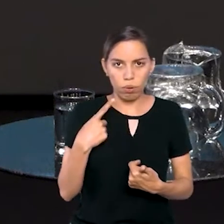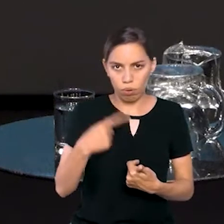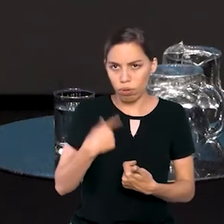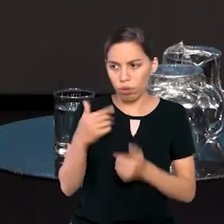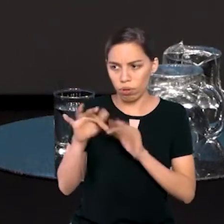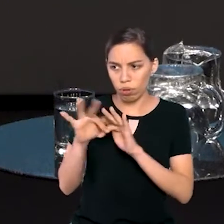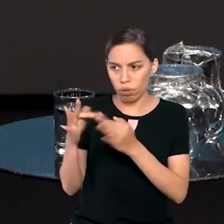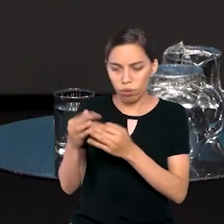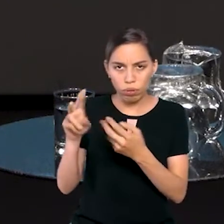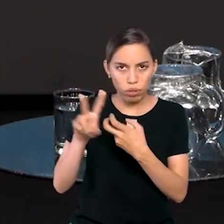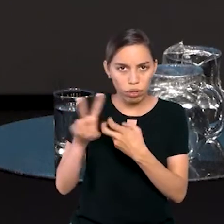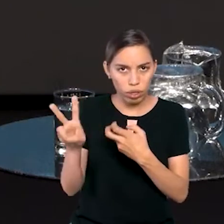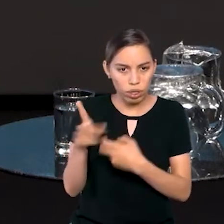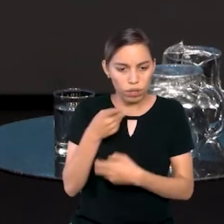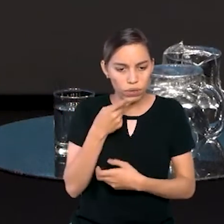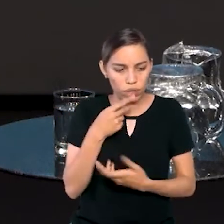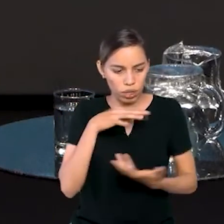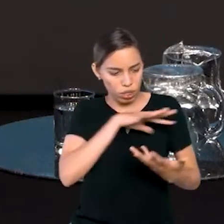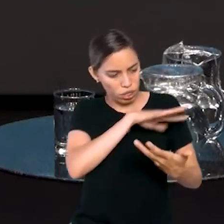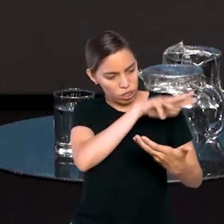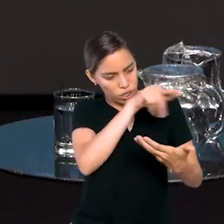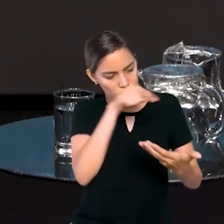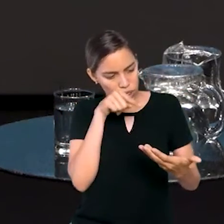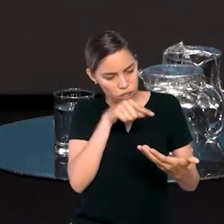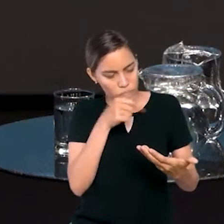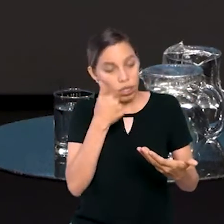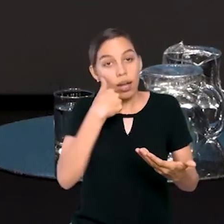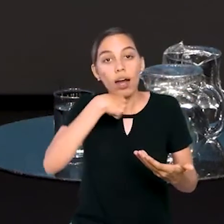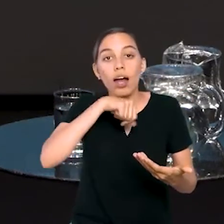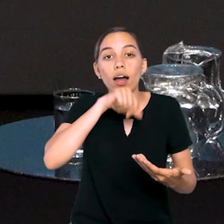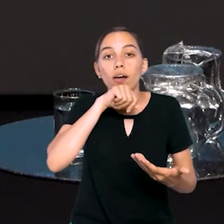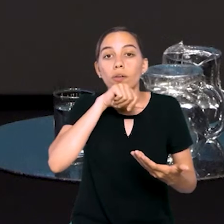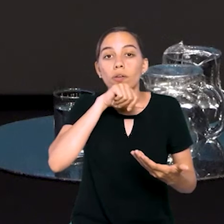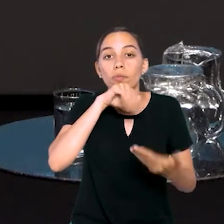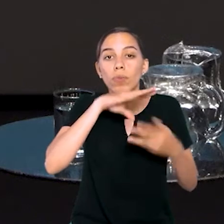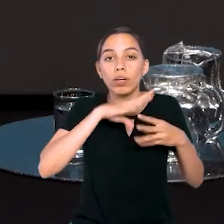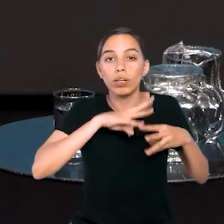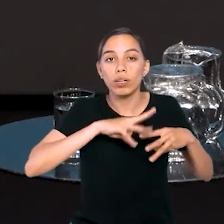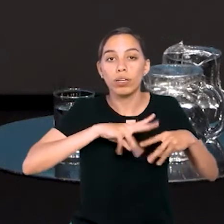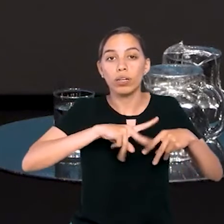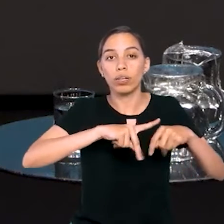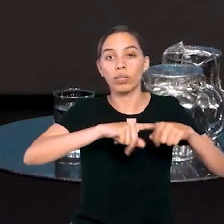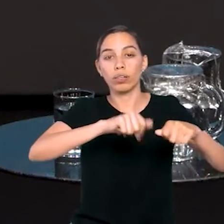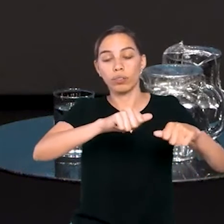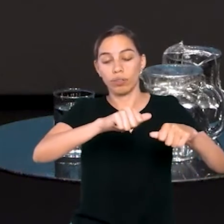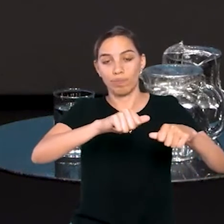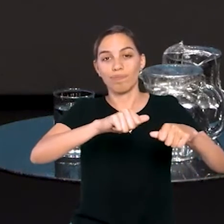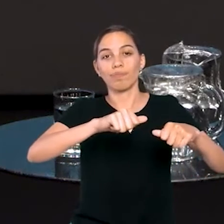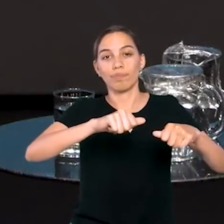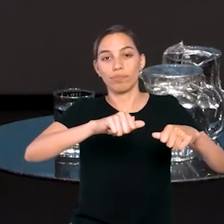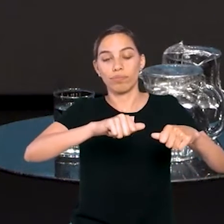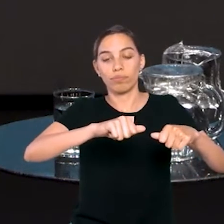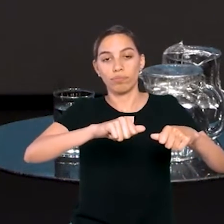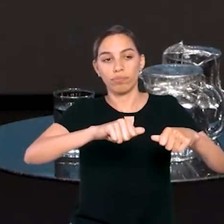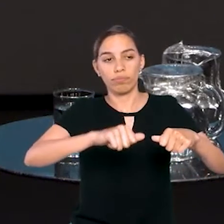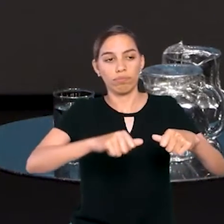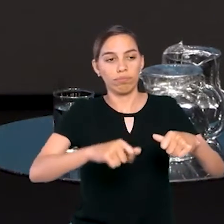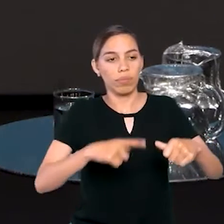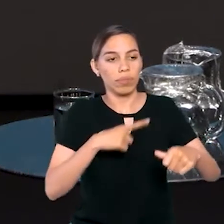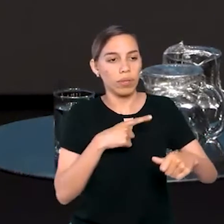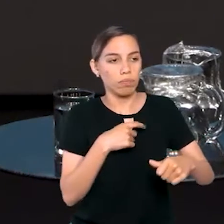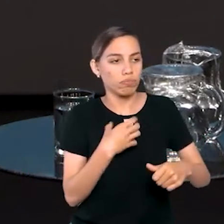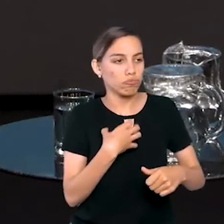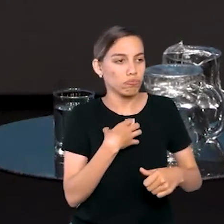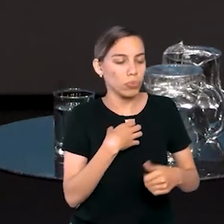sul do continente falam da Terra, Mãe Terra, tem essa expressão totalmente latino-americana,